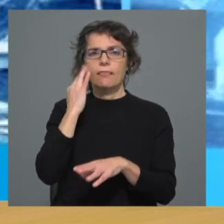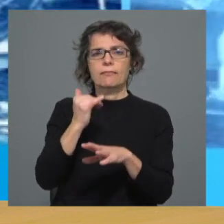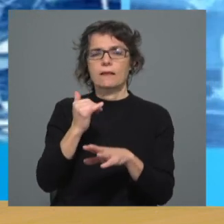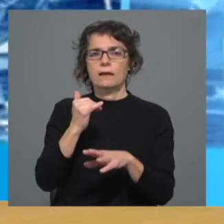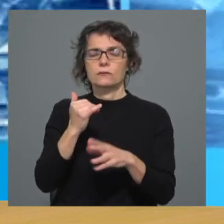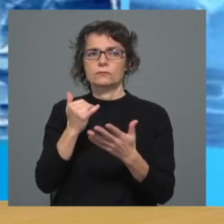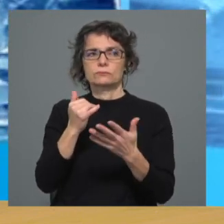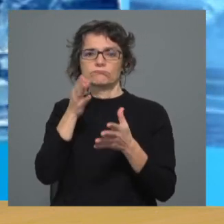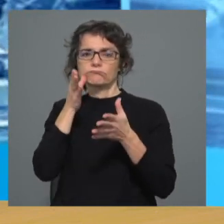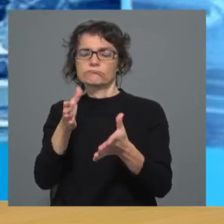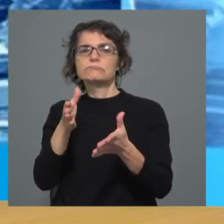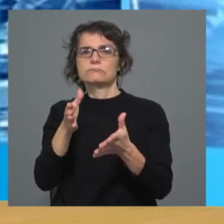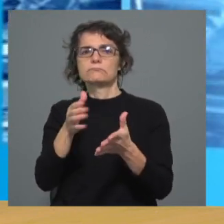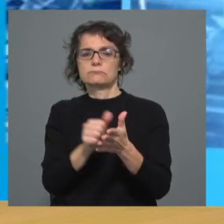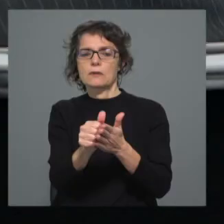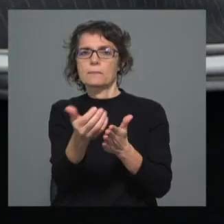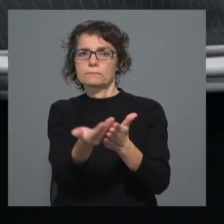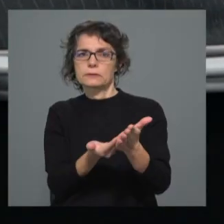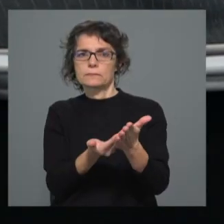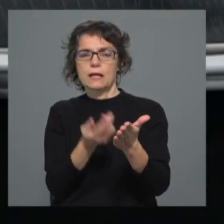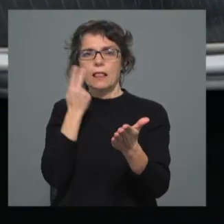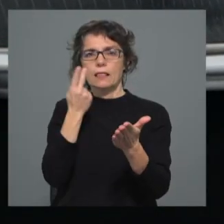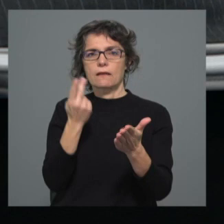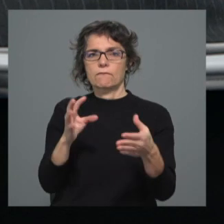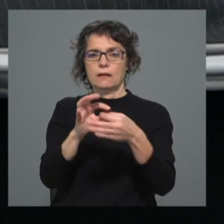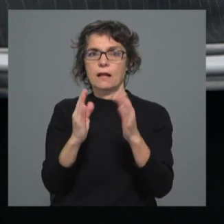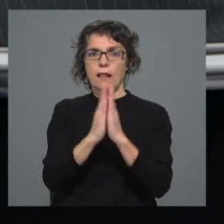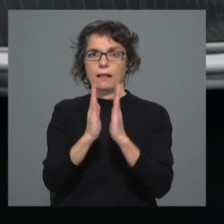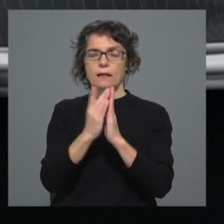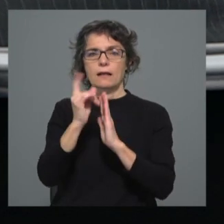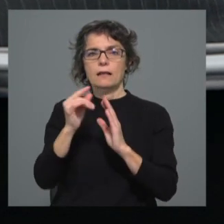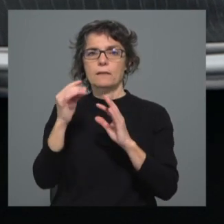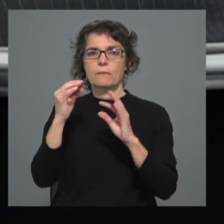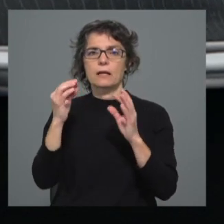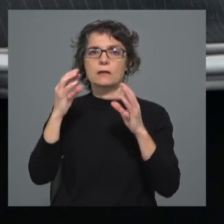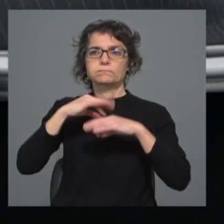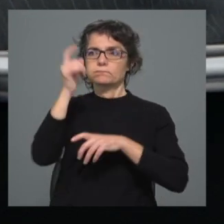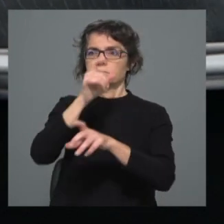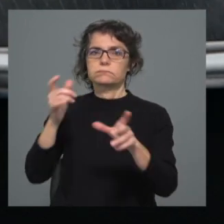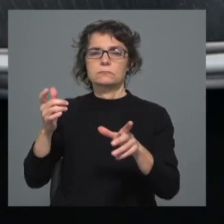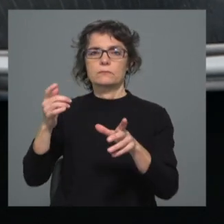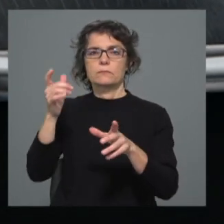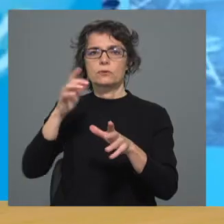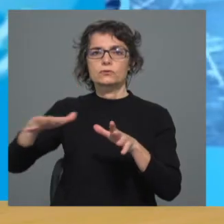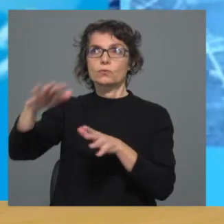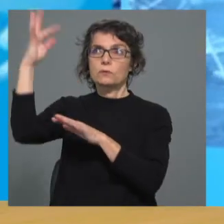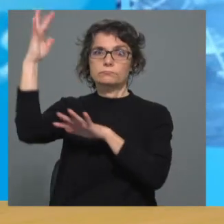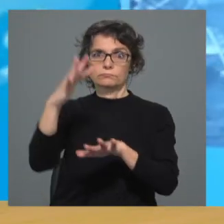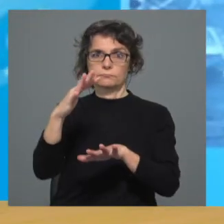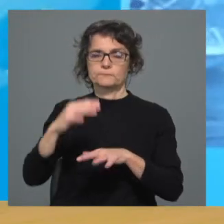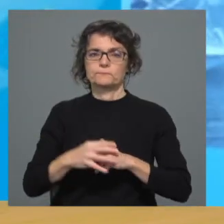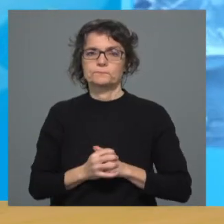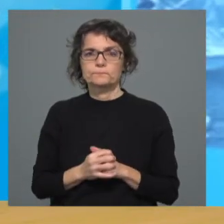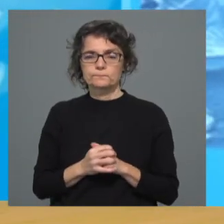a centralidade da Escritura na vida da Igreja e na vida espiritual dos crentes. Vamos,